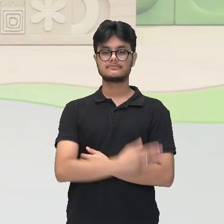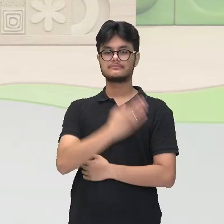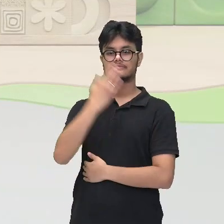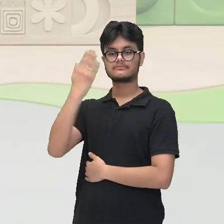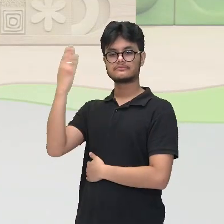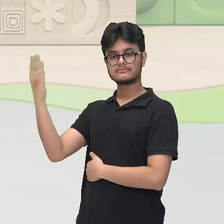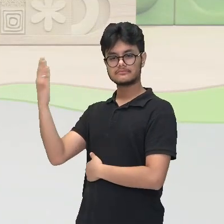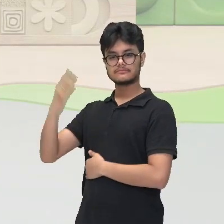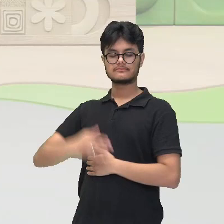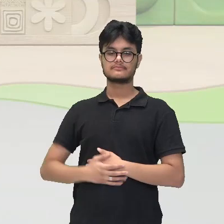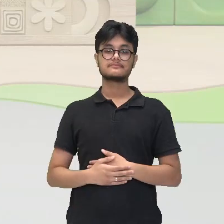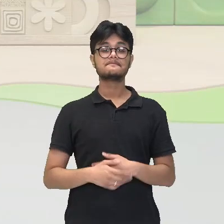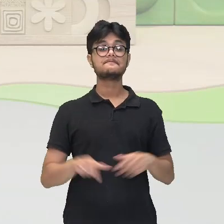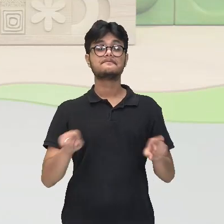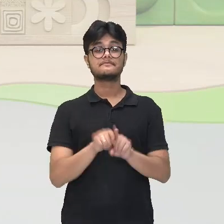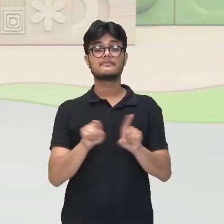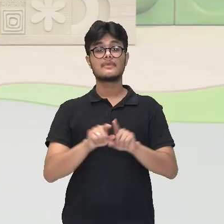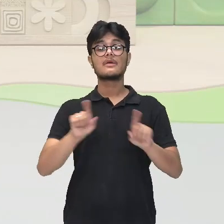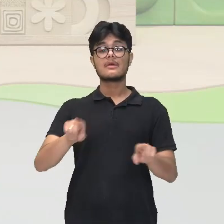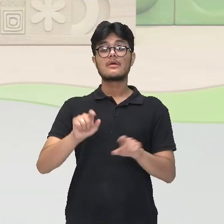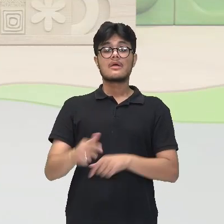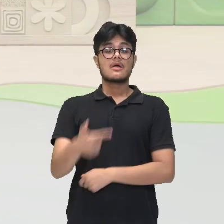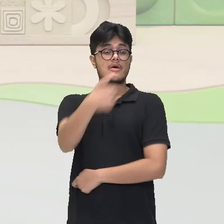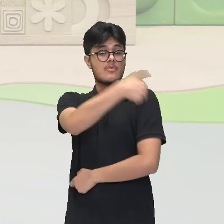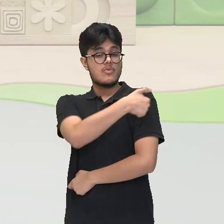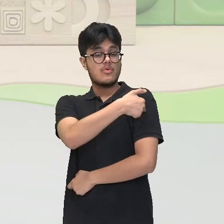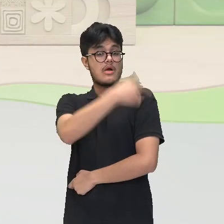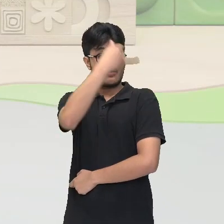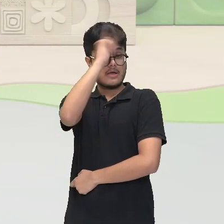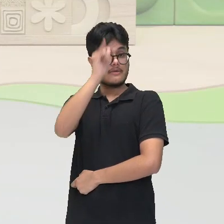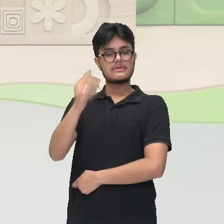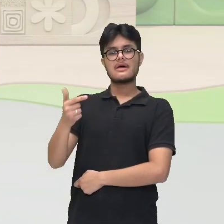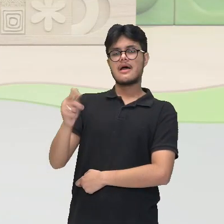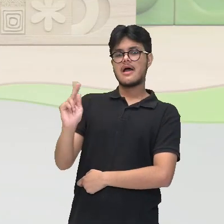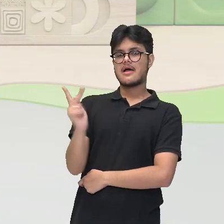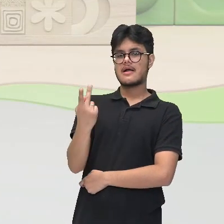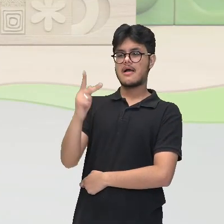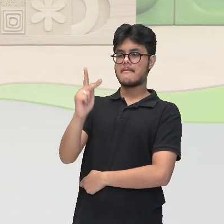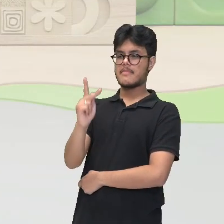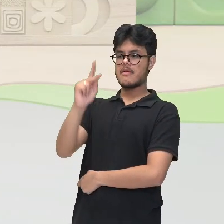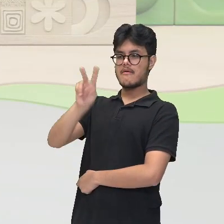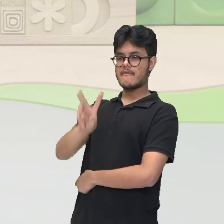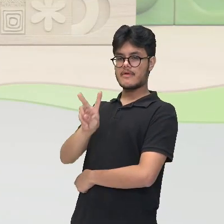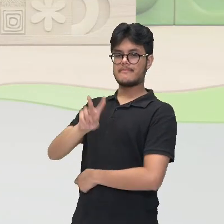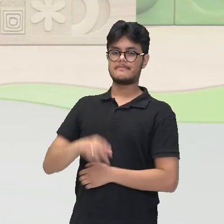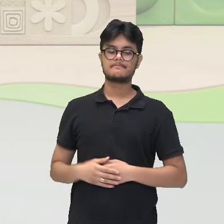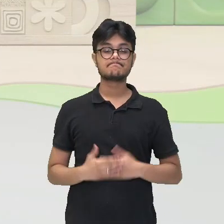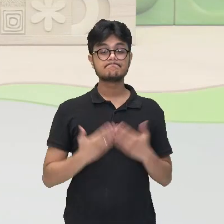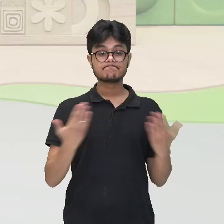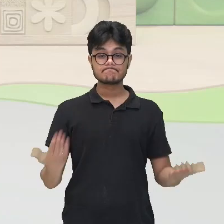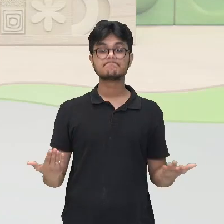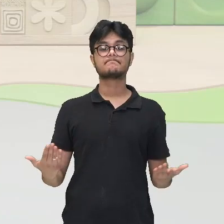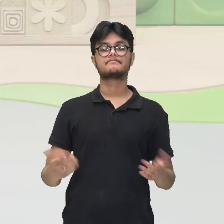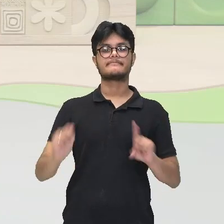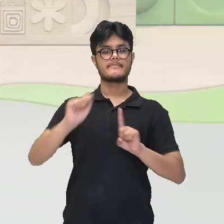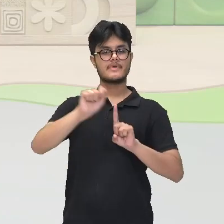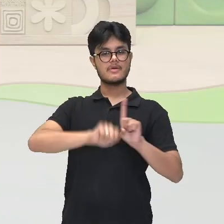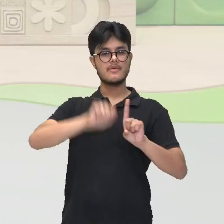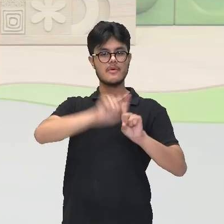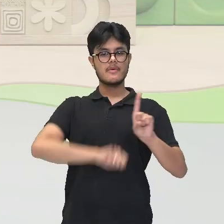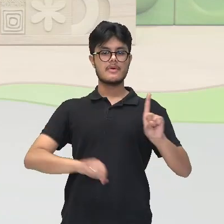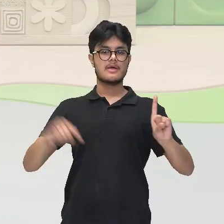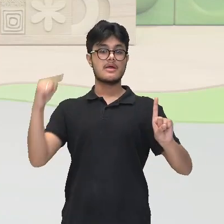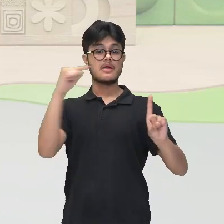temos aqui, ó, é a campanha de vacinação contra o HPV. O mês